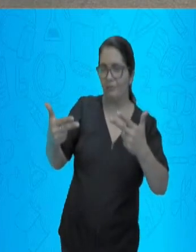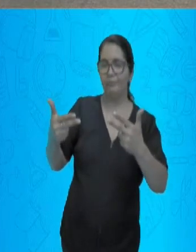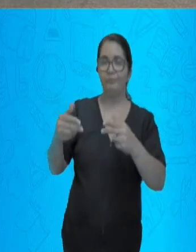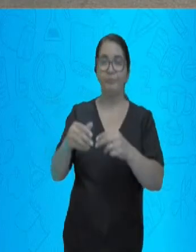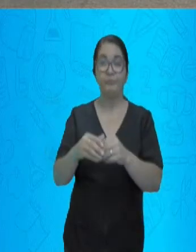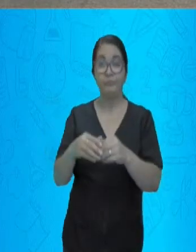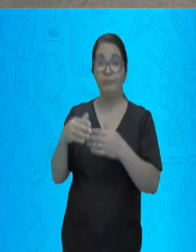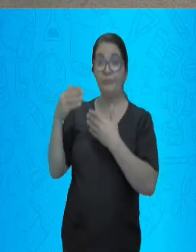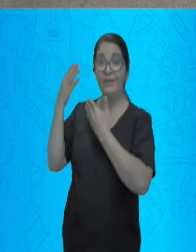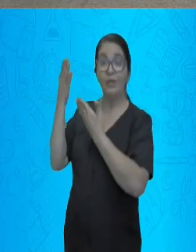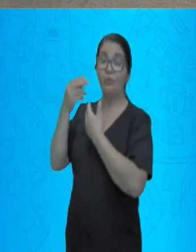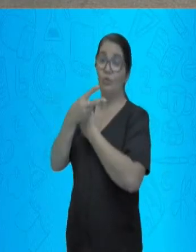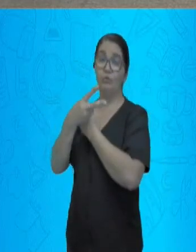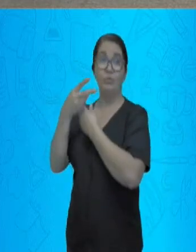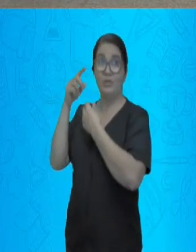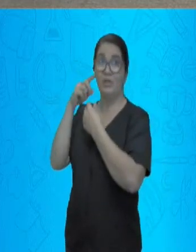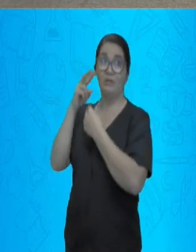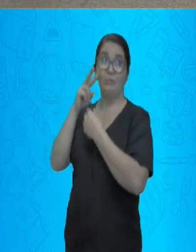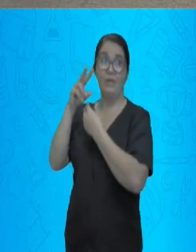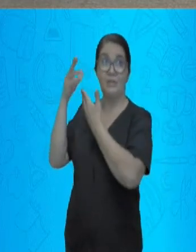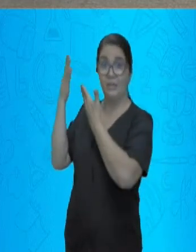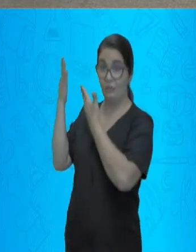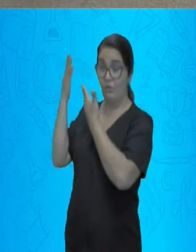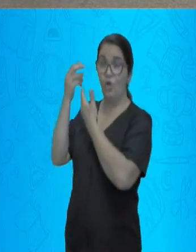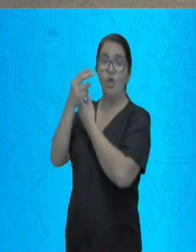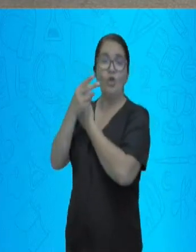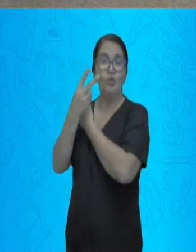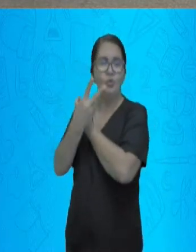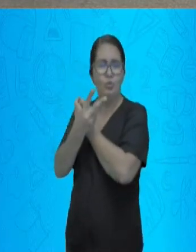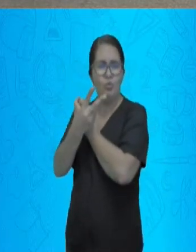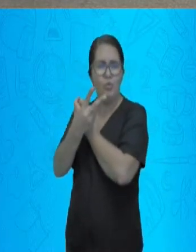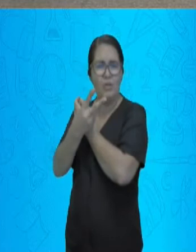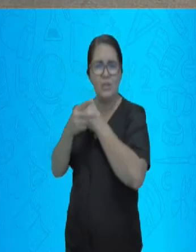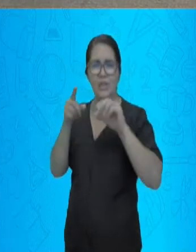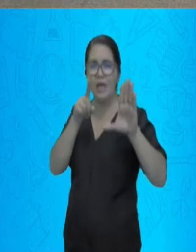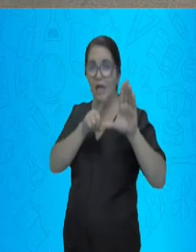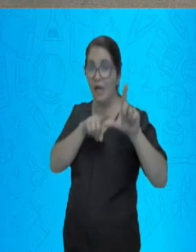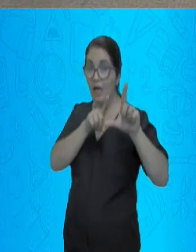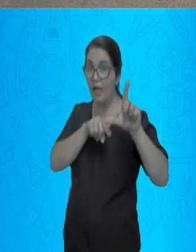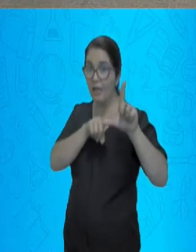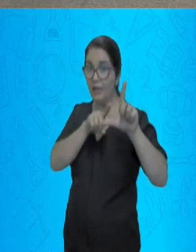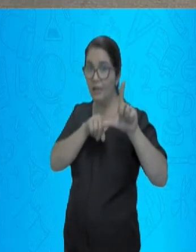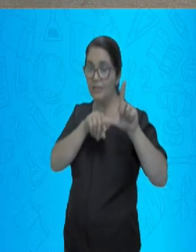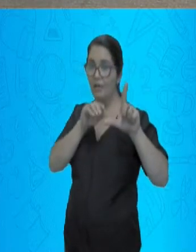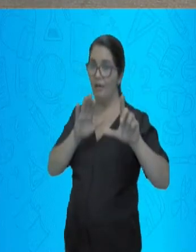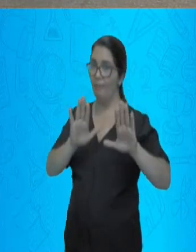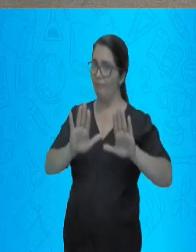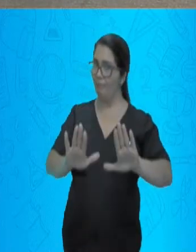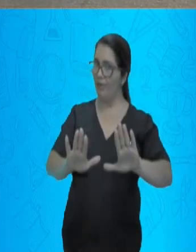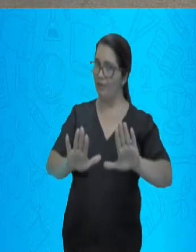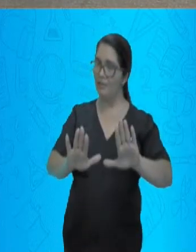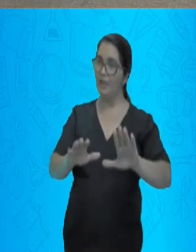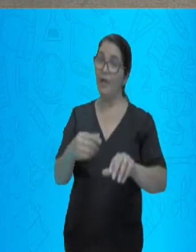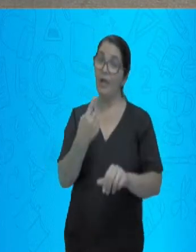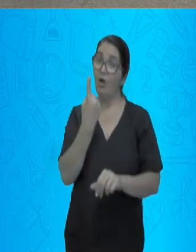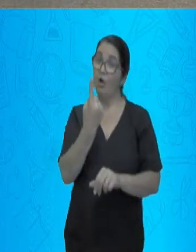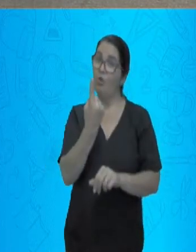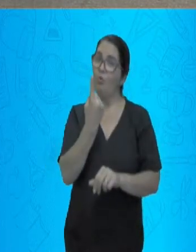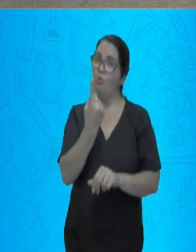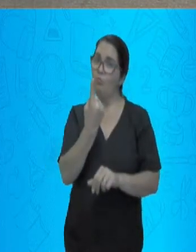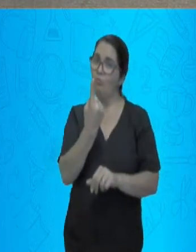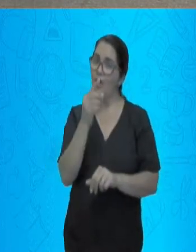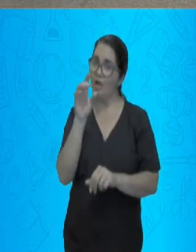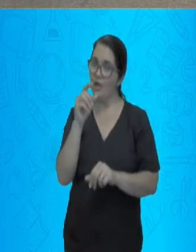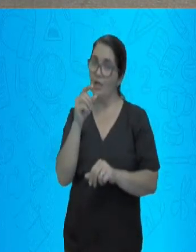aparecendo 2 letras, é apenas a fórmula de uma substância. É porque